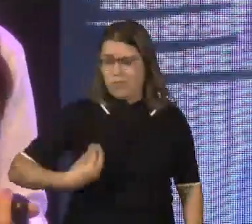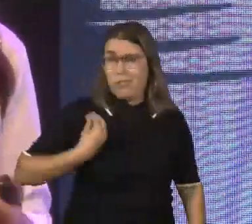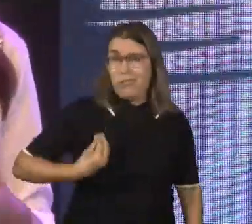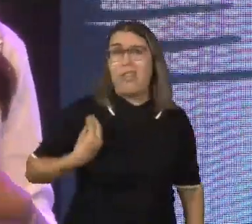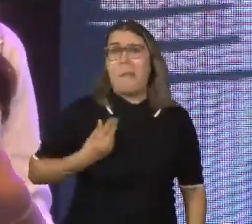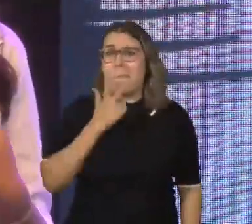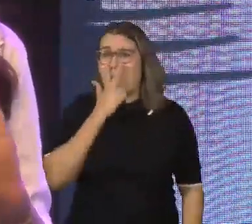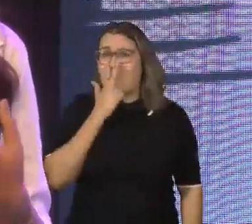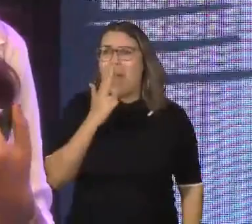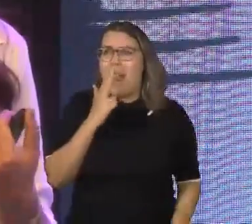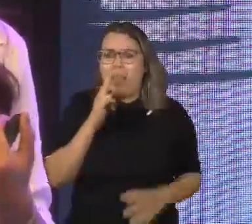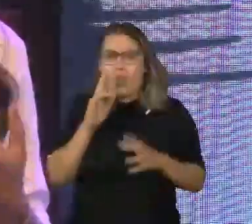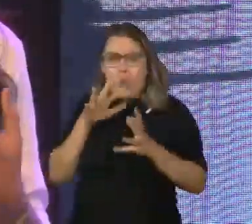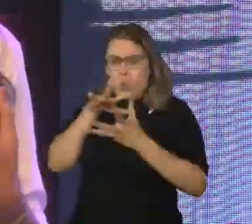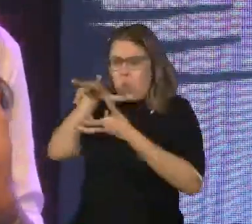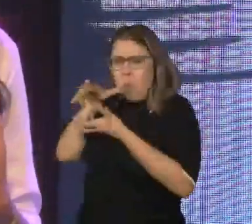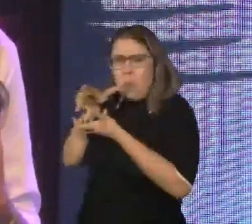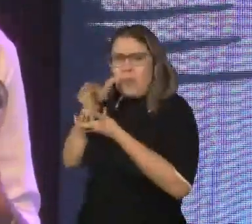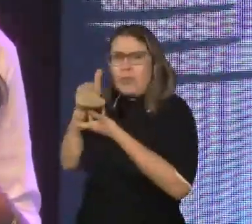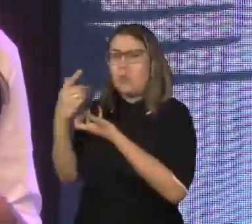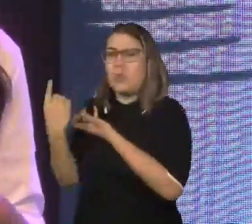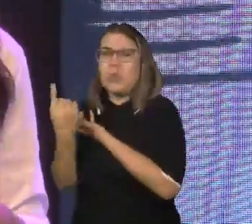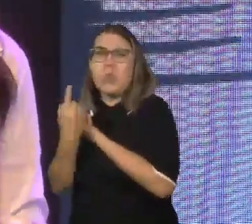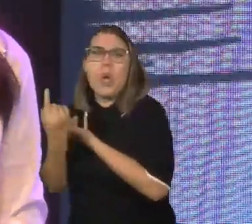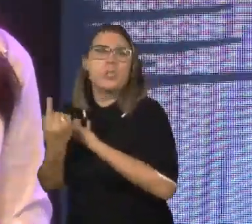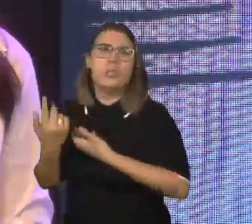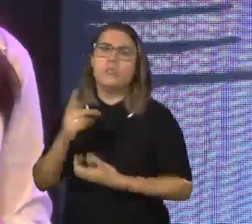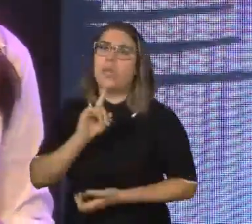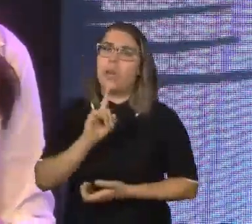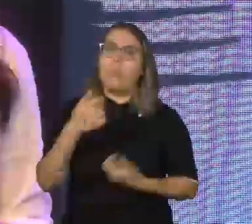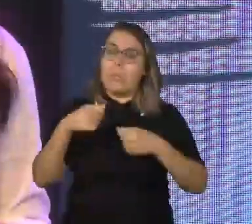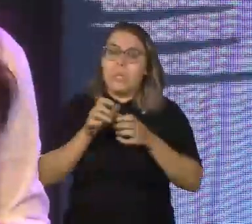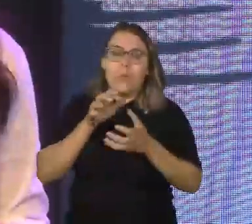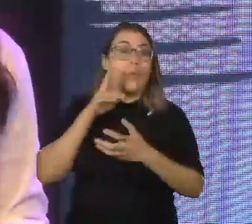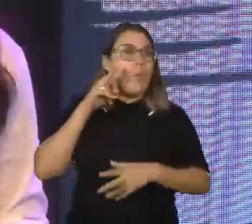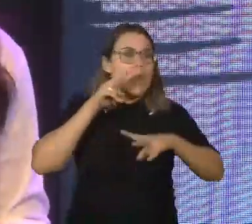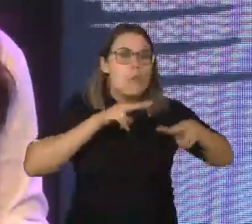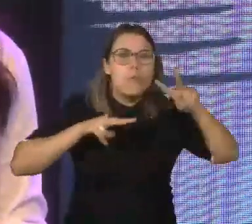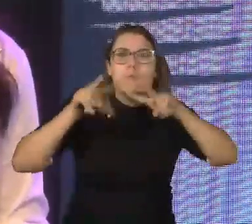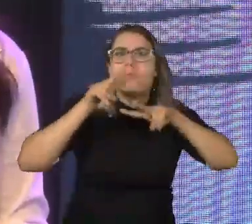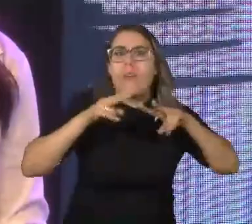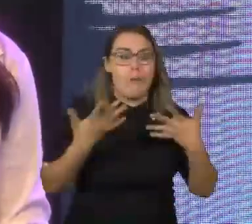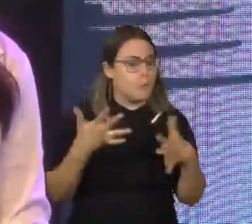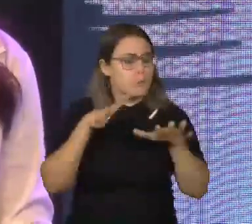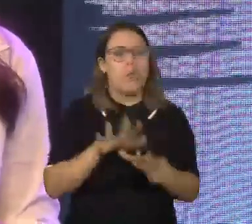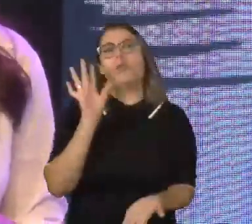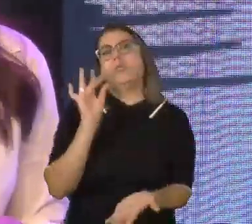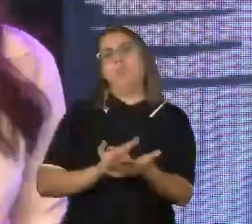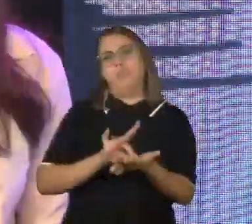bolha. Nós convivemos com pessoas muito iguais a nós. E praticar a